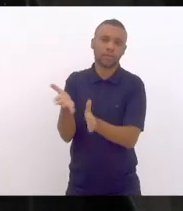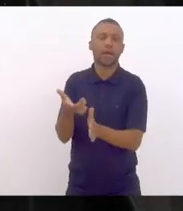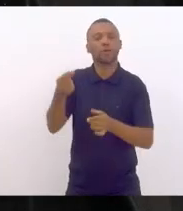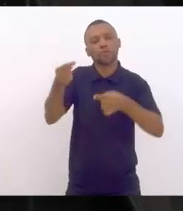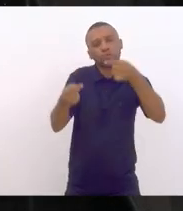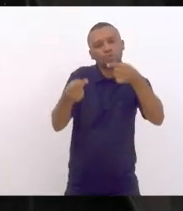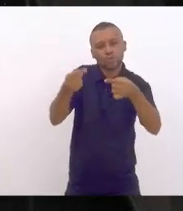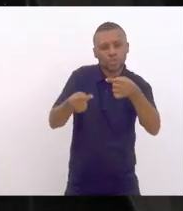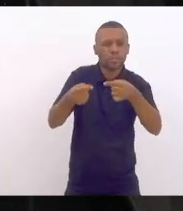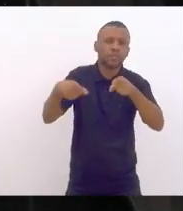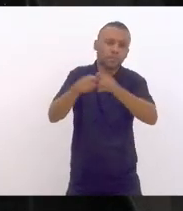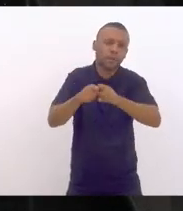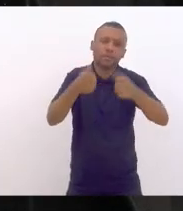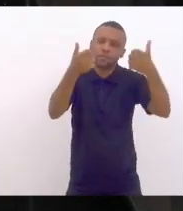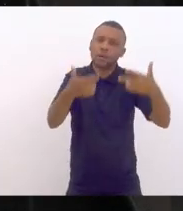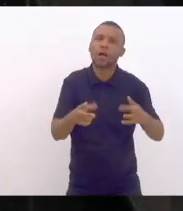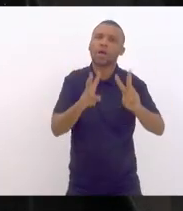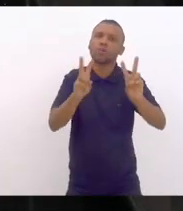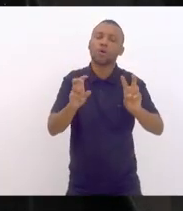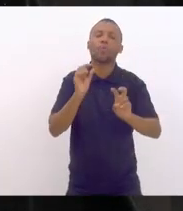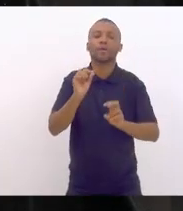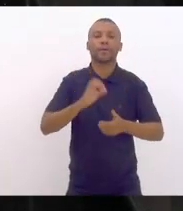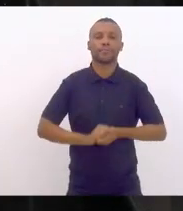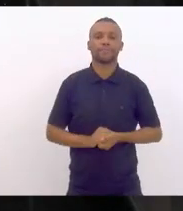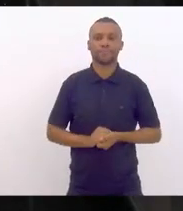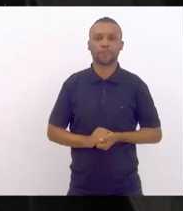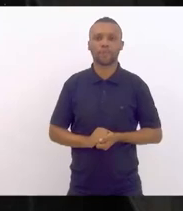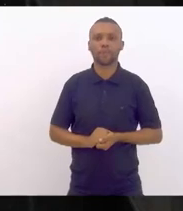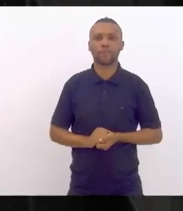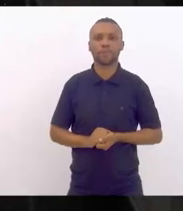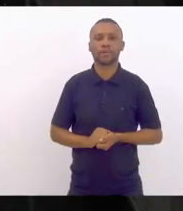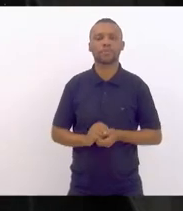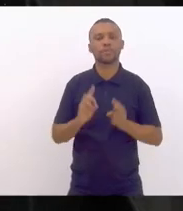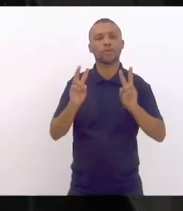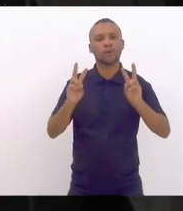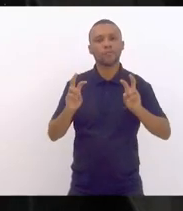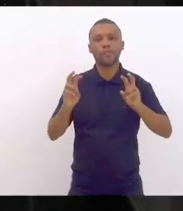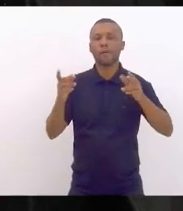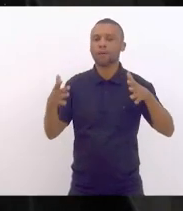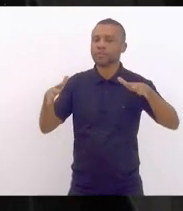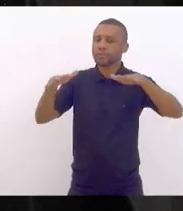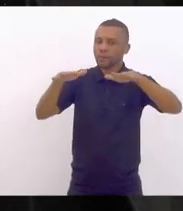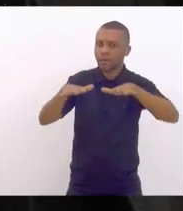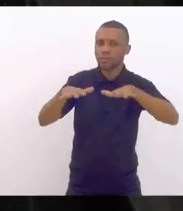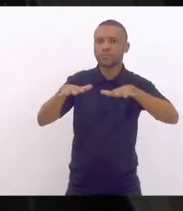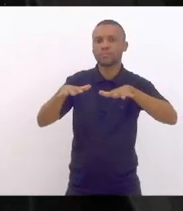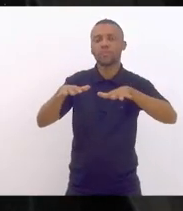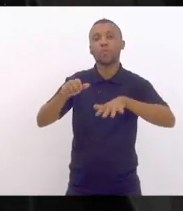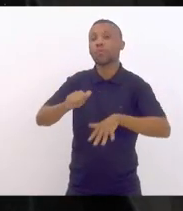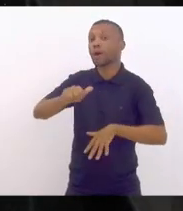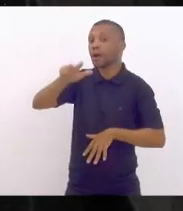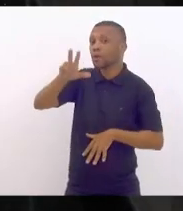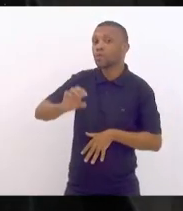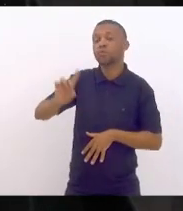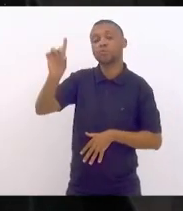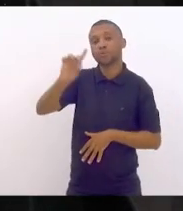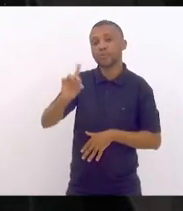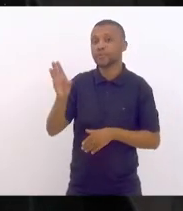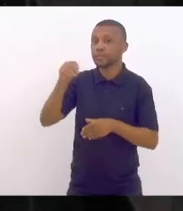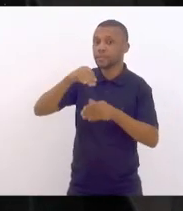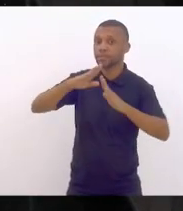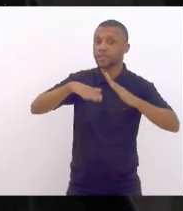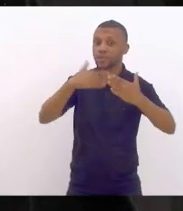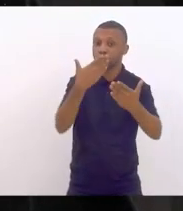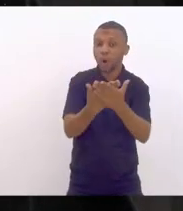nem discutir ressaltar Sem dúvida alguma é a questão da inclusão da pessoa com deficiência do aluno com deficiência na escola